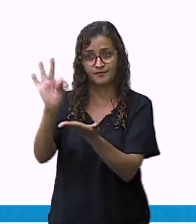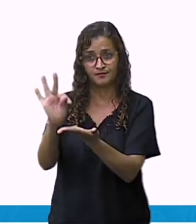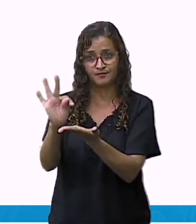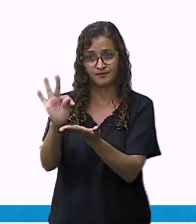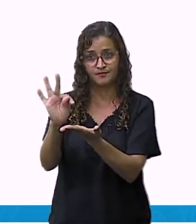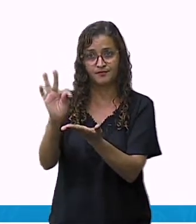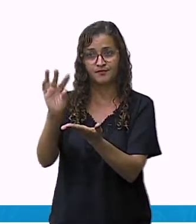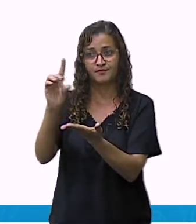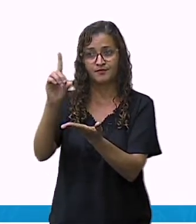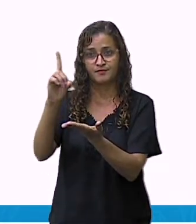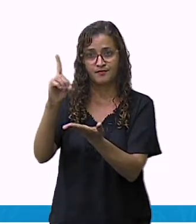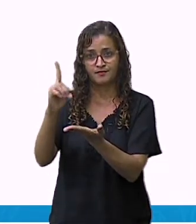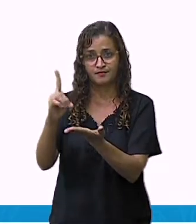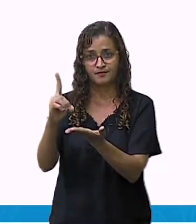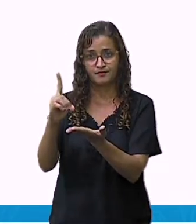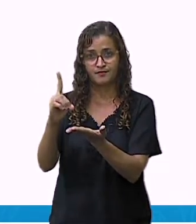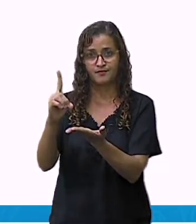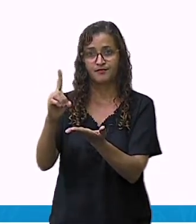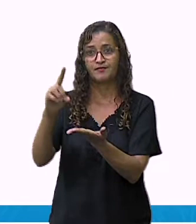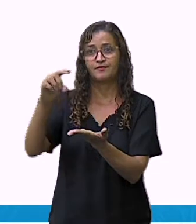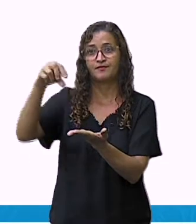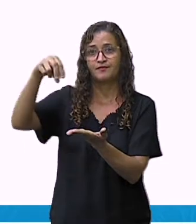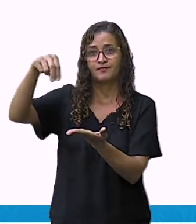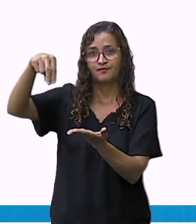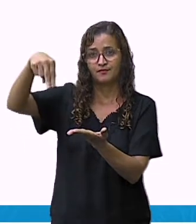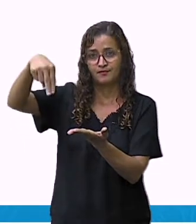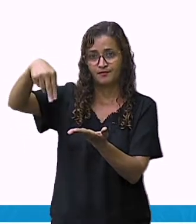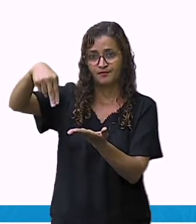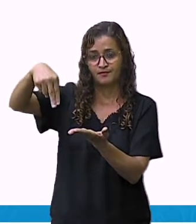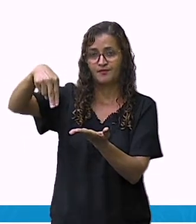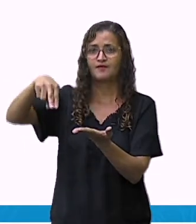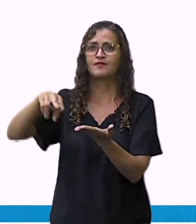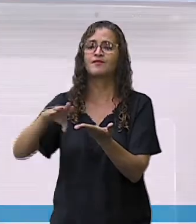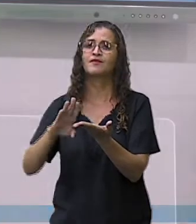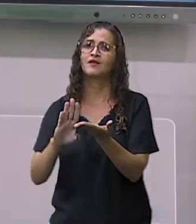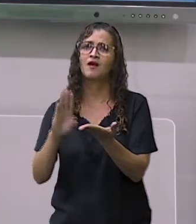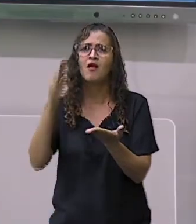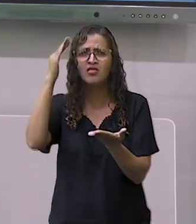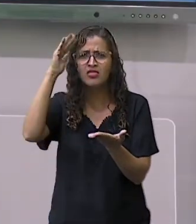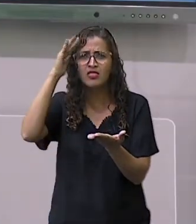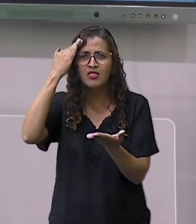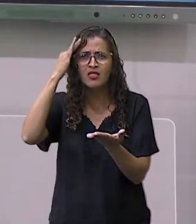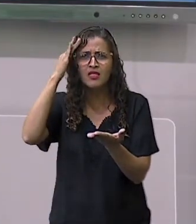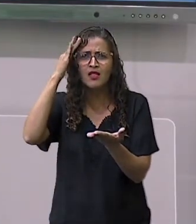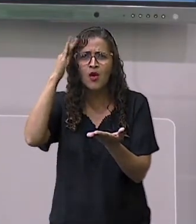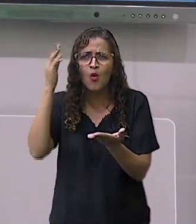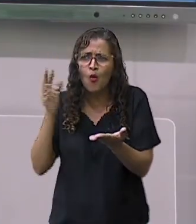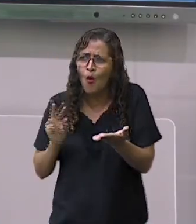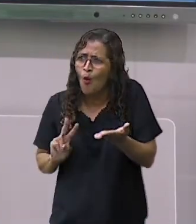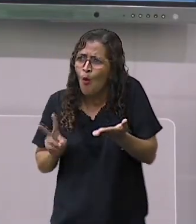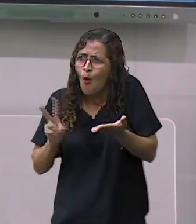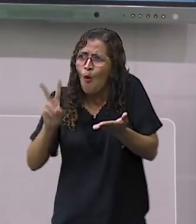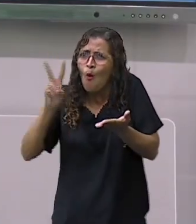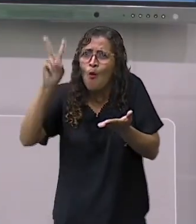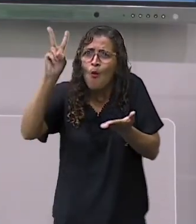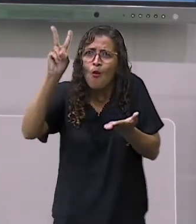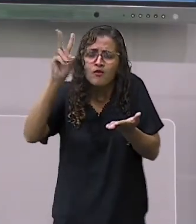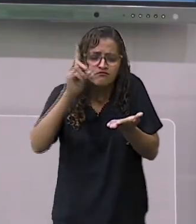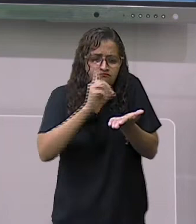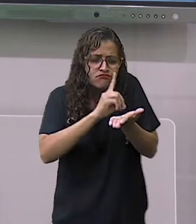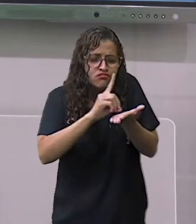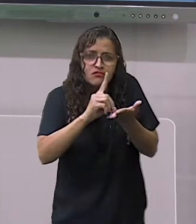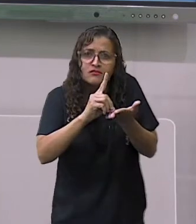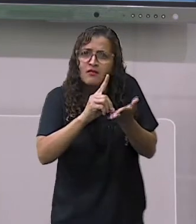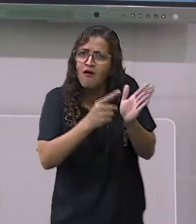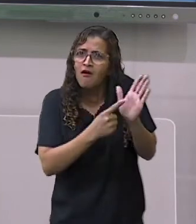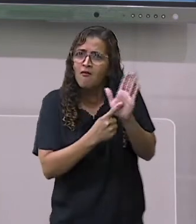T, D e N. Compreendeu a riqueza que um dicionário traz